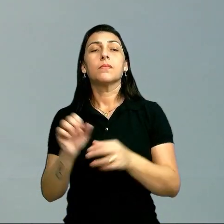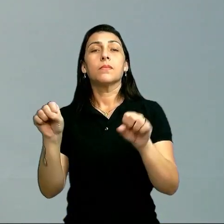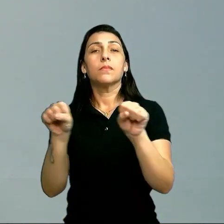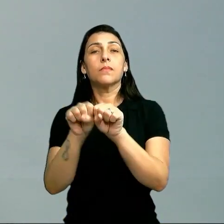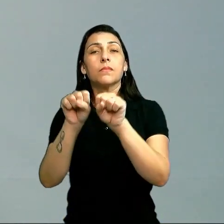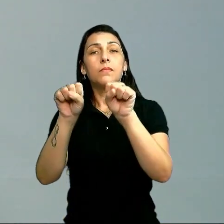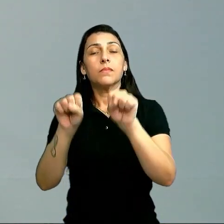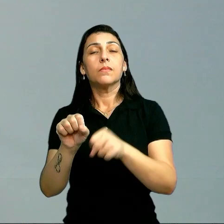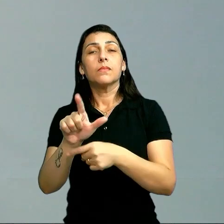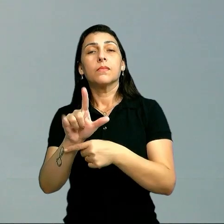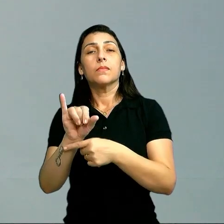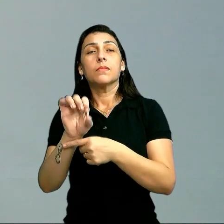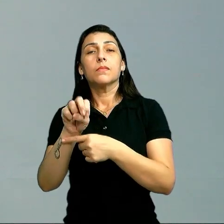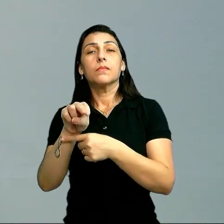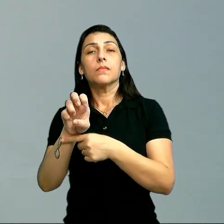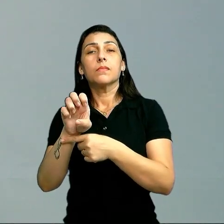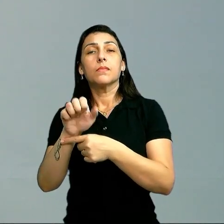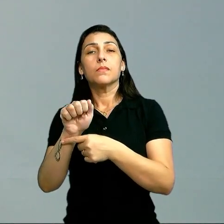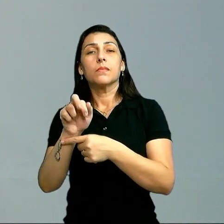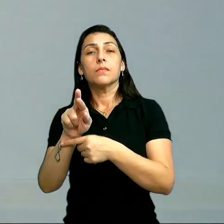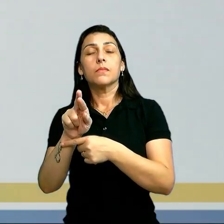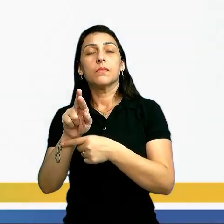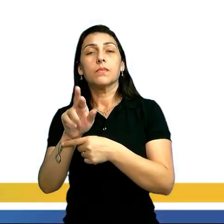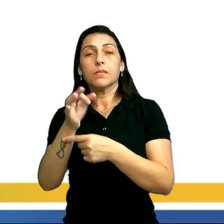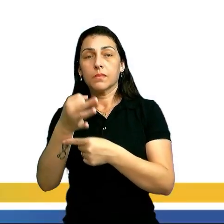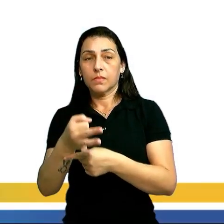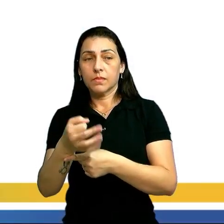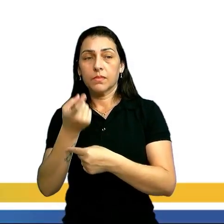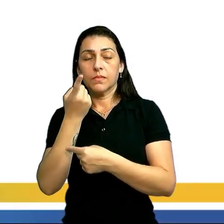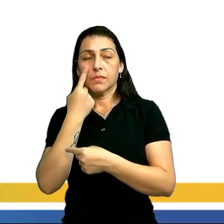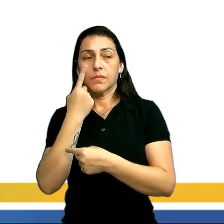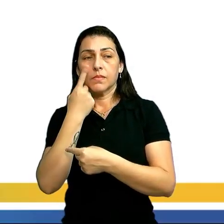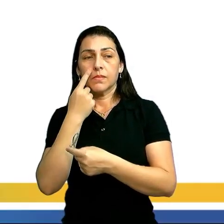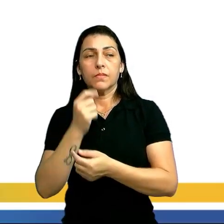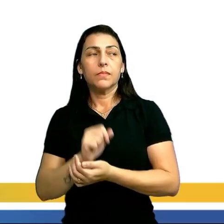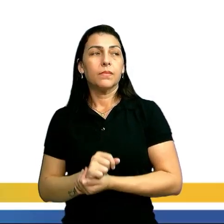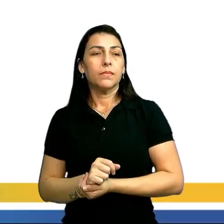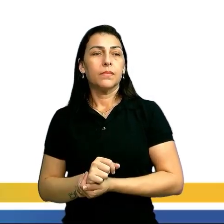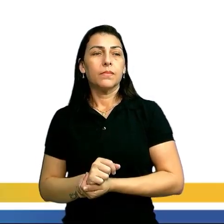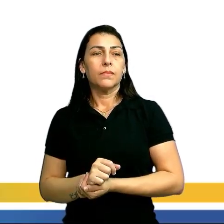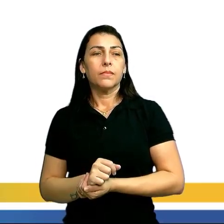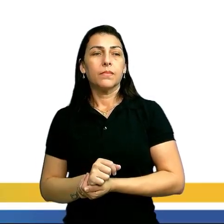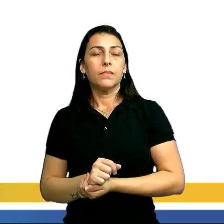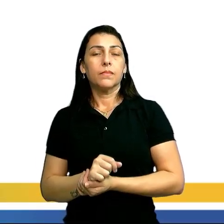sistema linear, certo? Nós vamos ter aí um sistema. Observe,